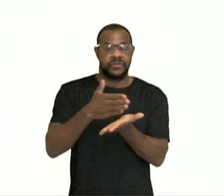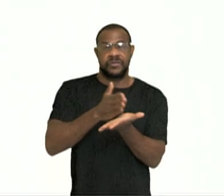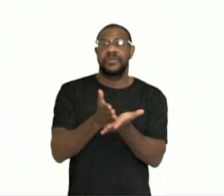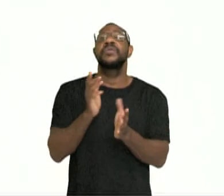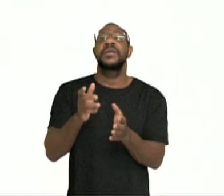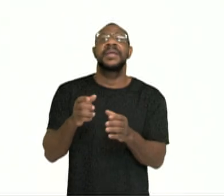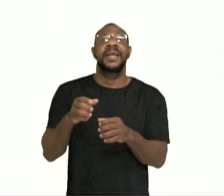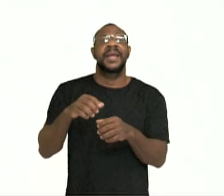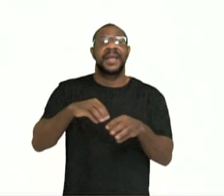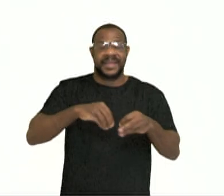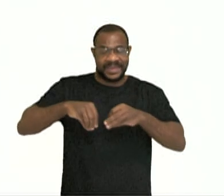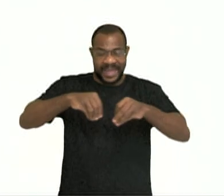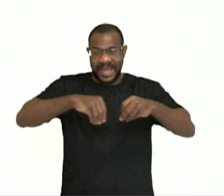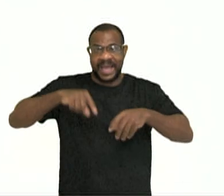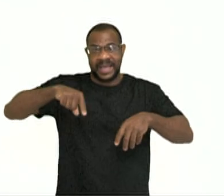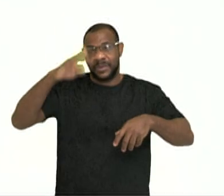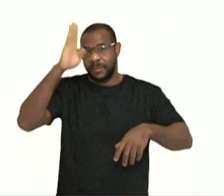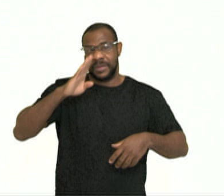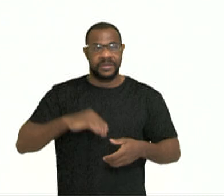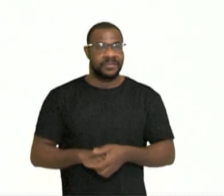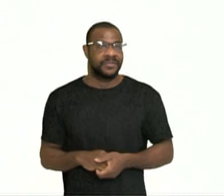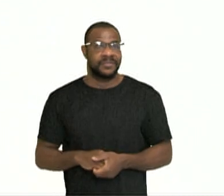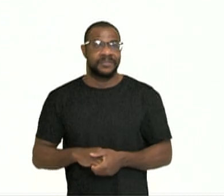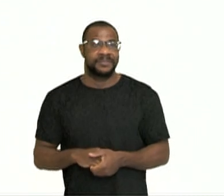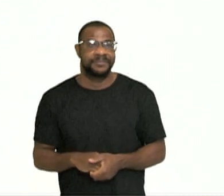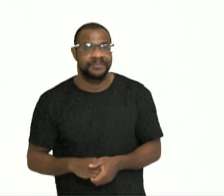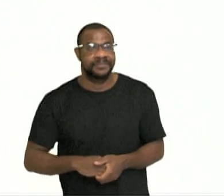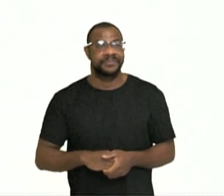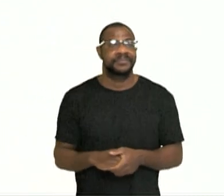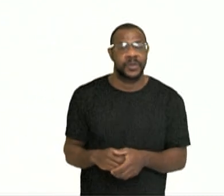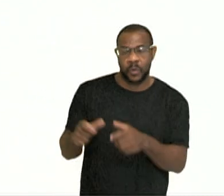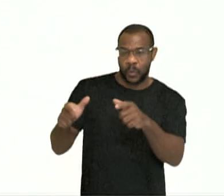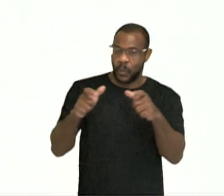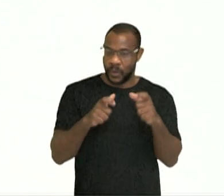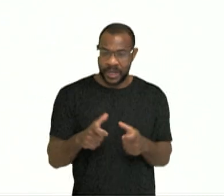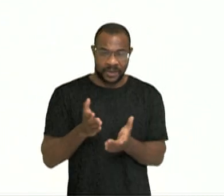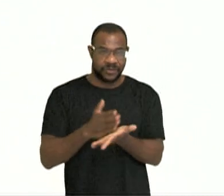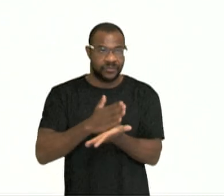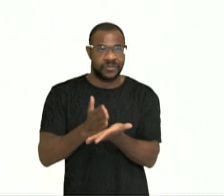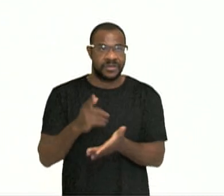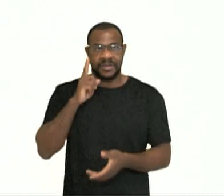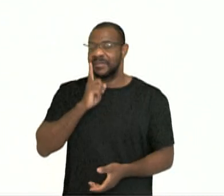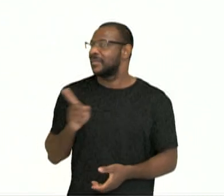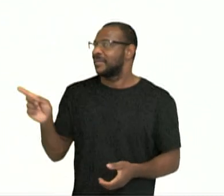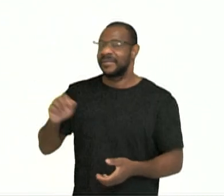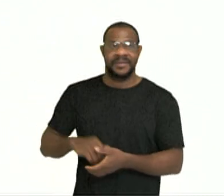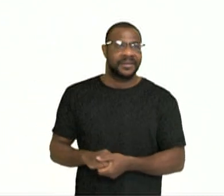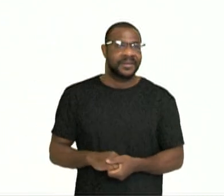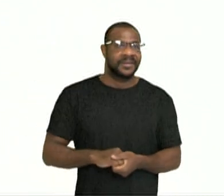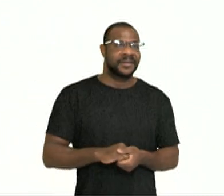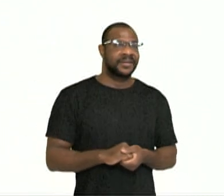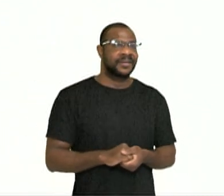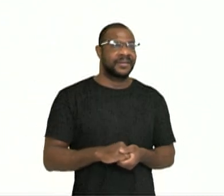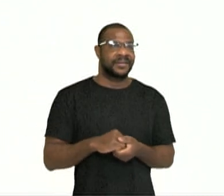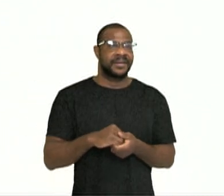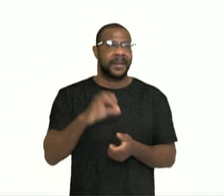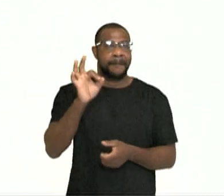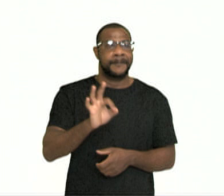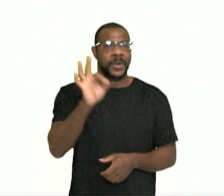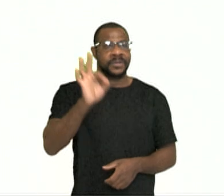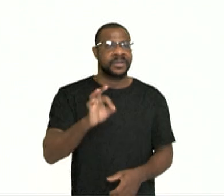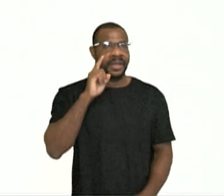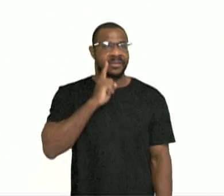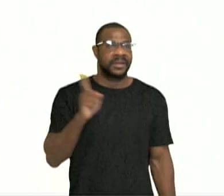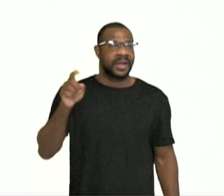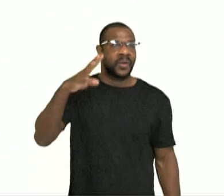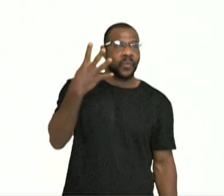Brasil. Acompanha aqui, então, 29%, 4%, 67%. E ao lado nós temos a legenda, como eu